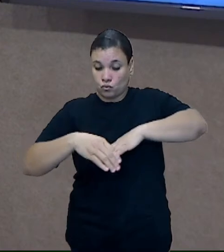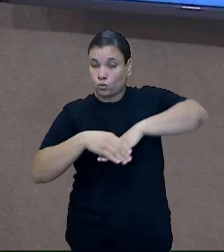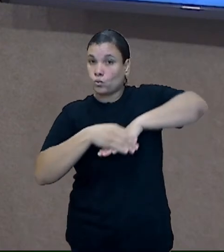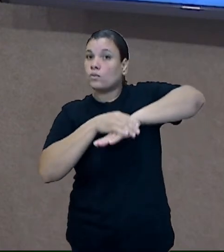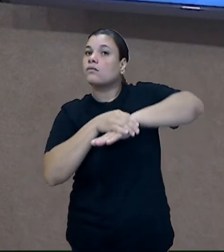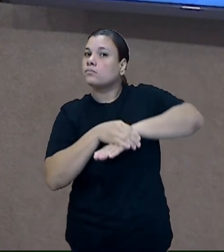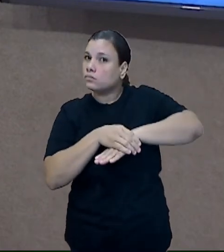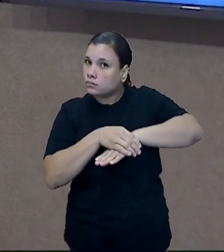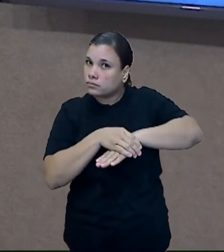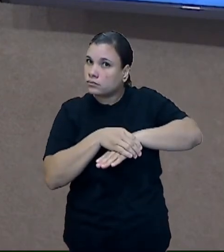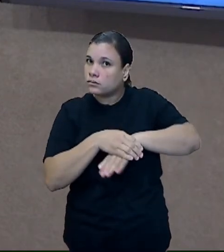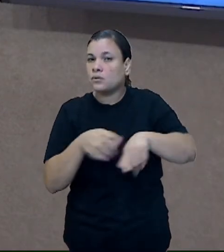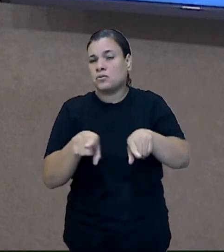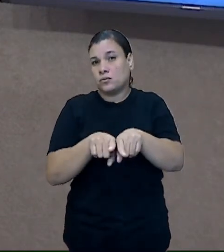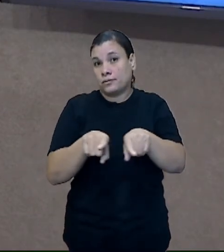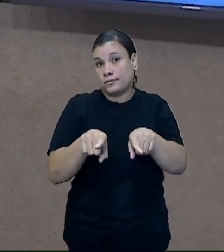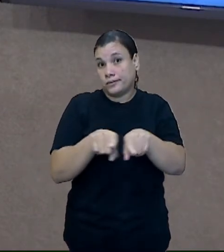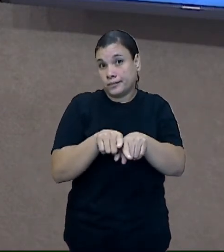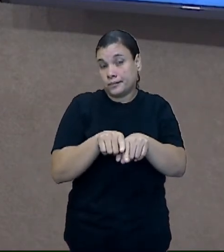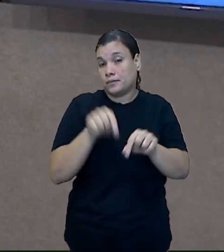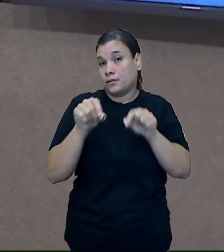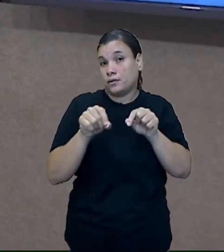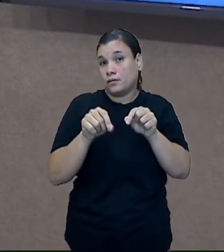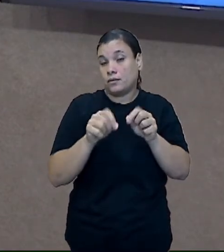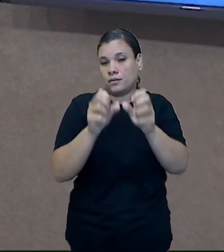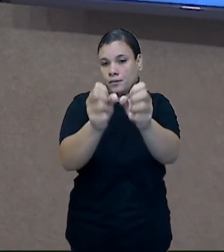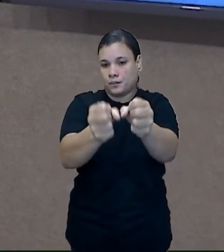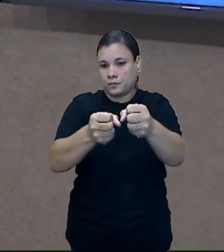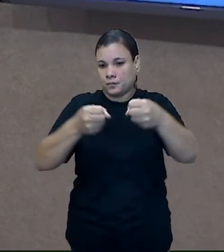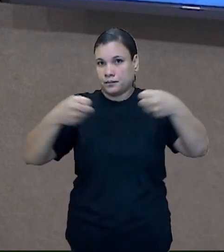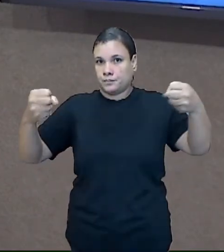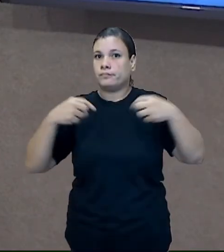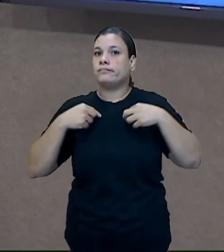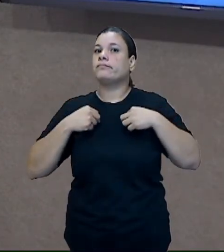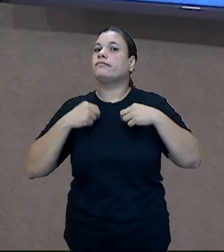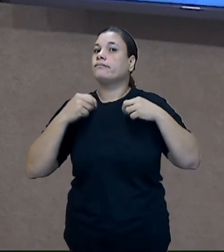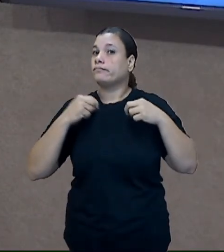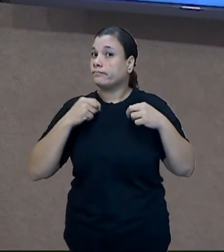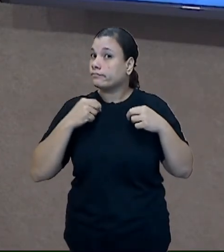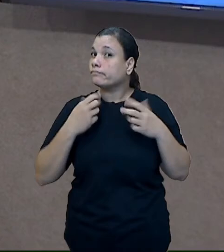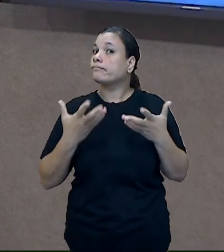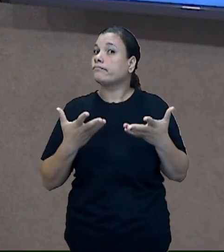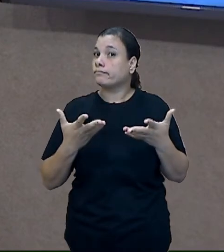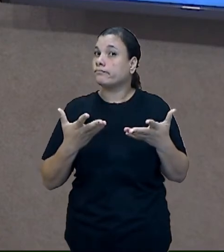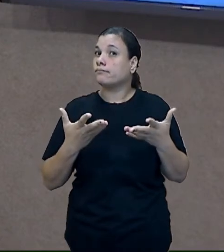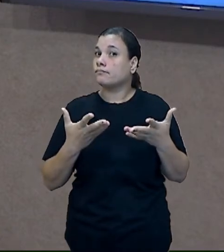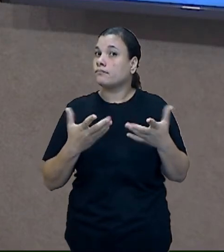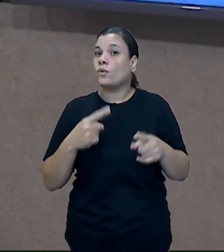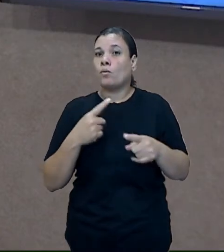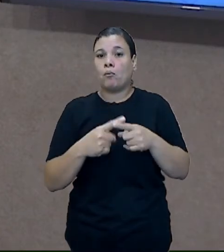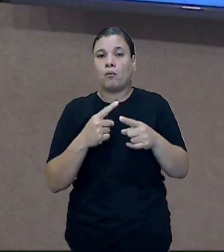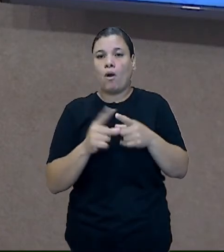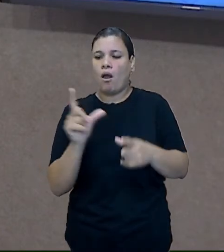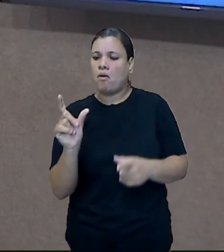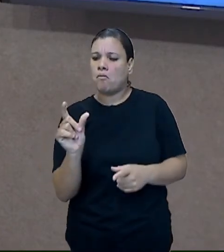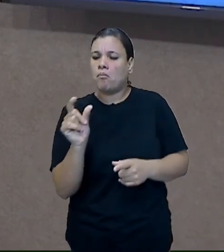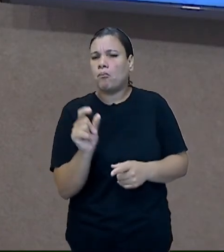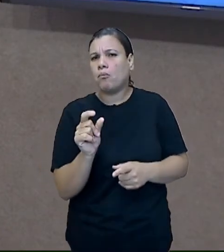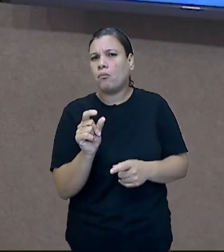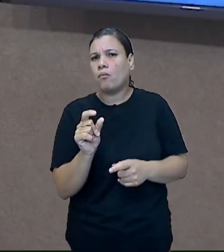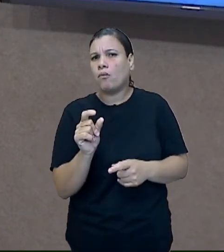guarda-roupa, debaixo do colchão. E aí, às vezes você está lá, pega o sapato e calça sem olhar,